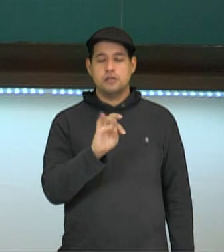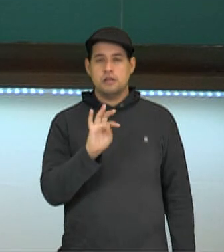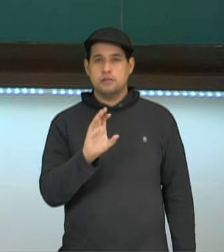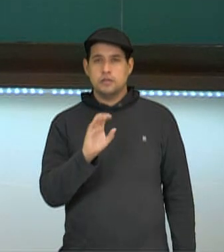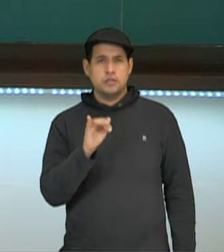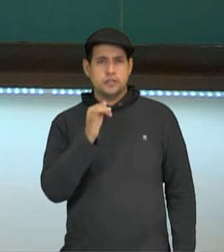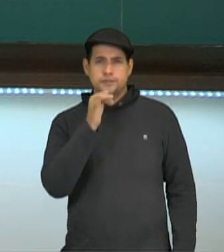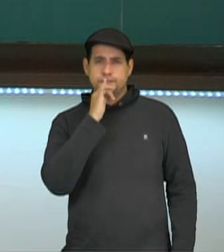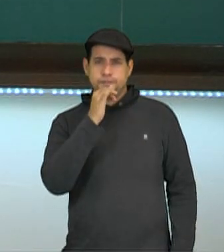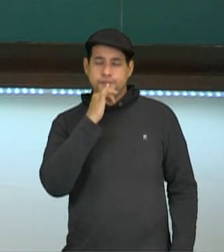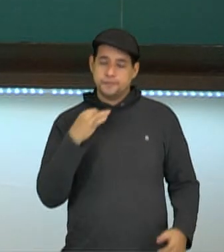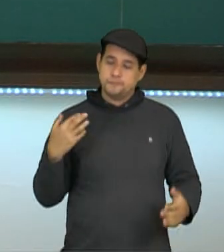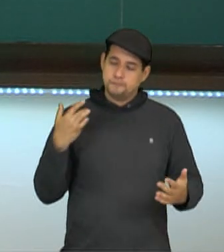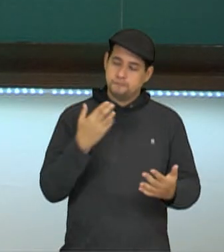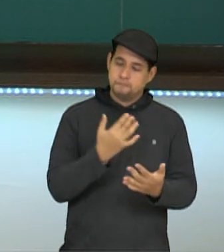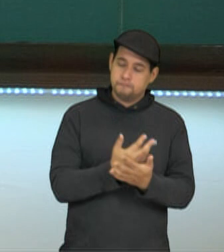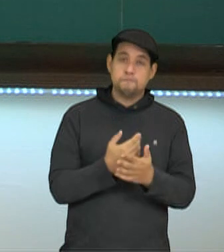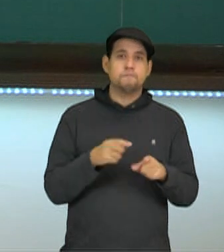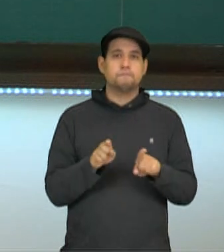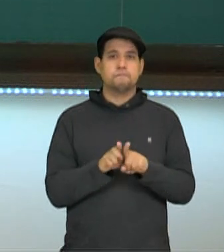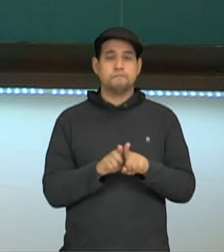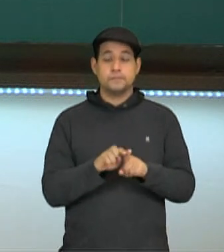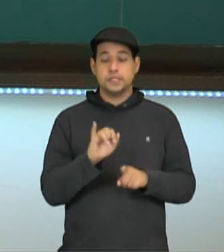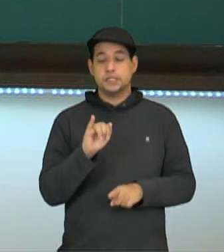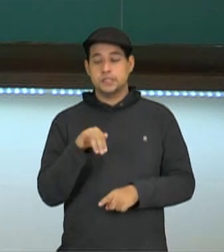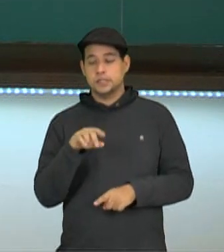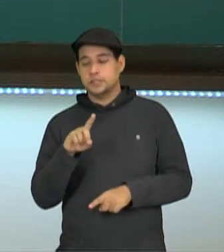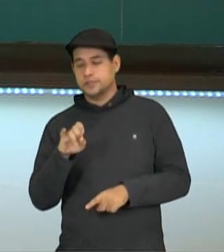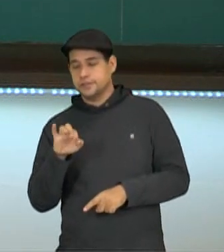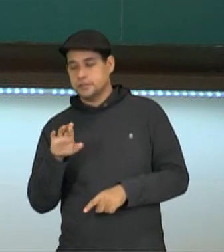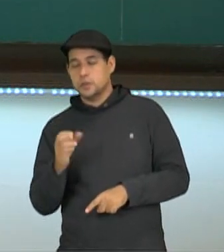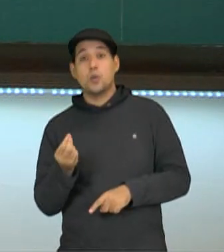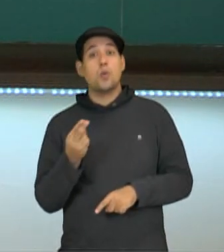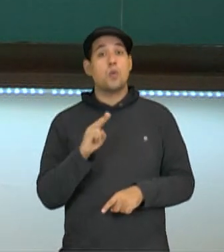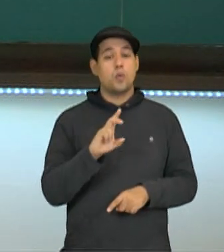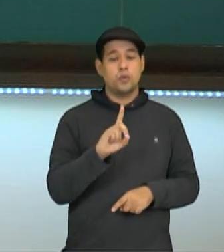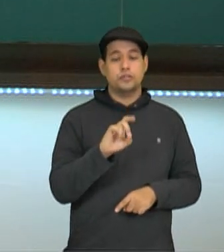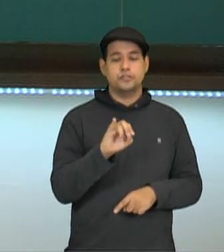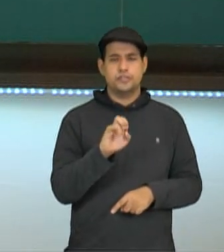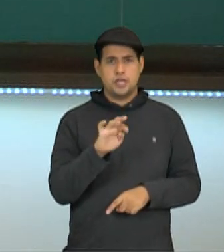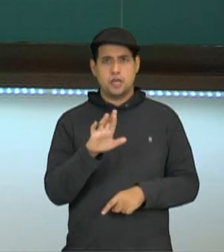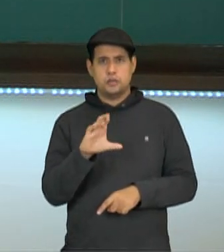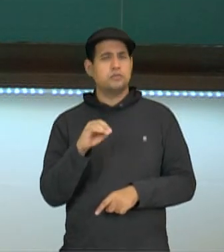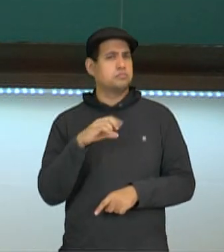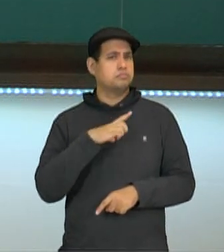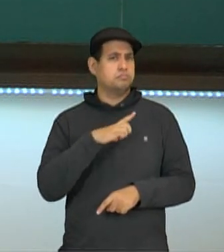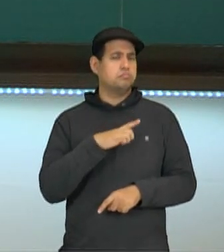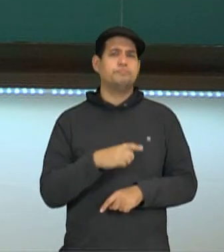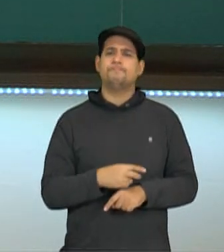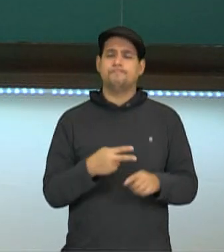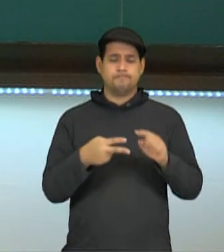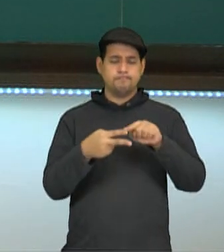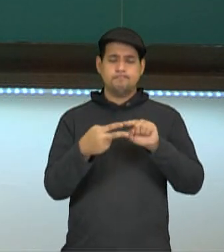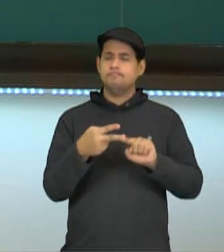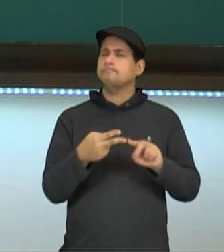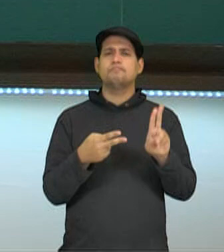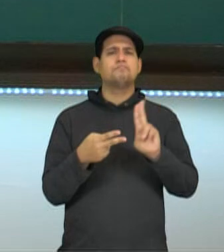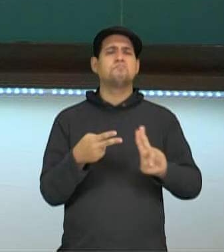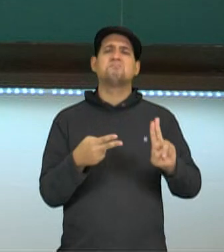Tanto o discurso direto quanto o discurso indireto, direct or indirect speech, são